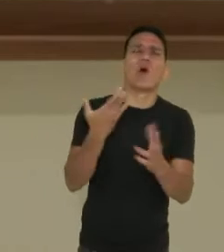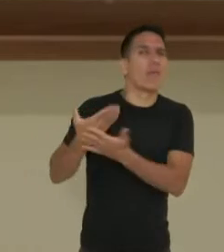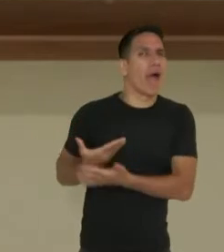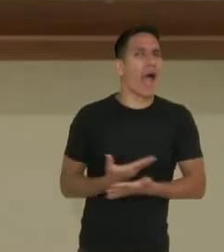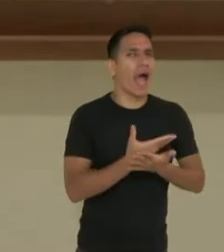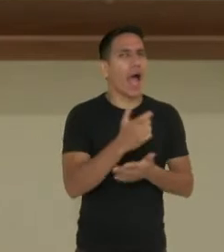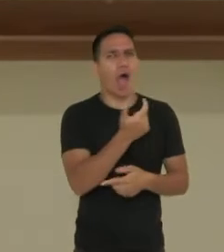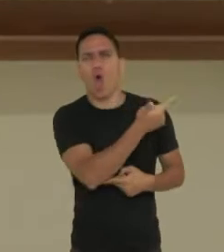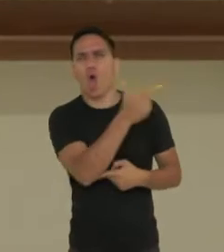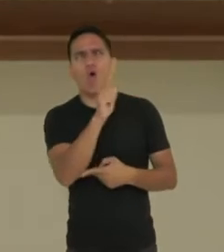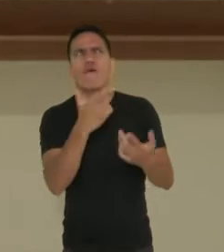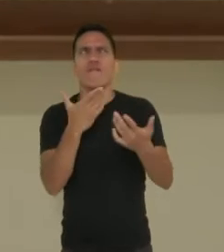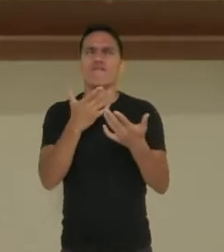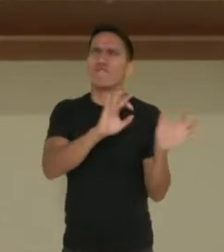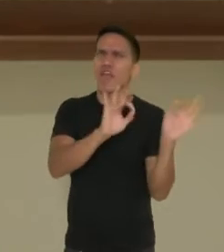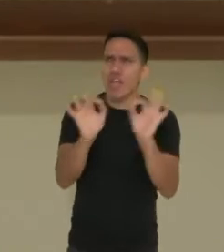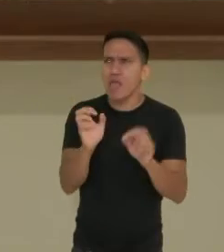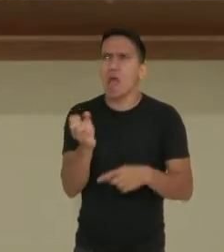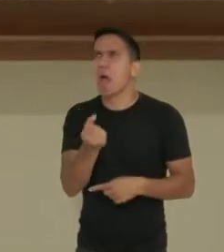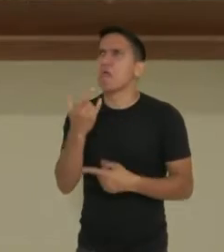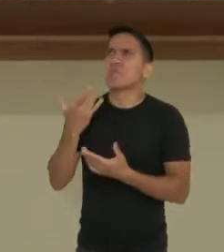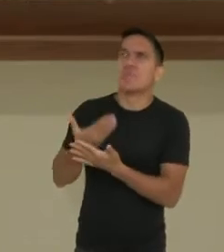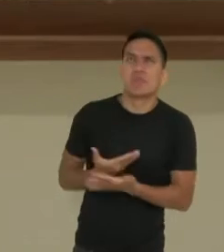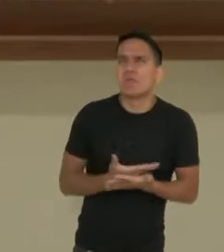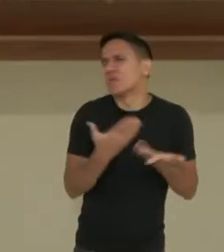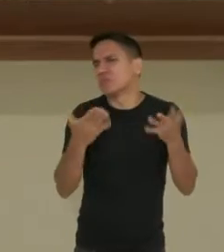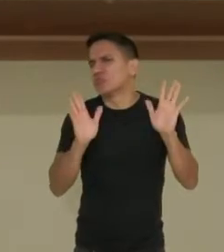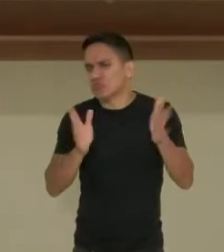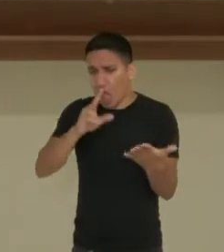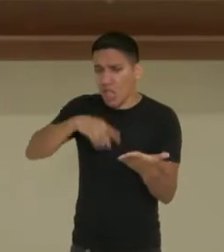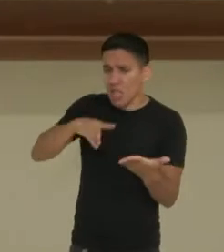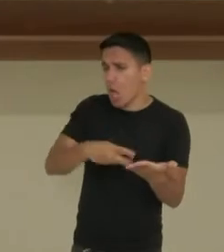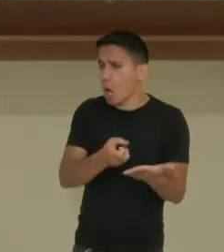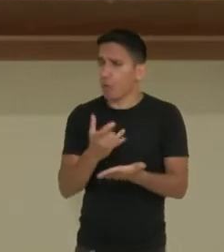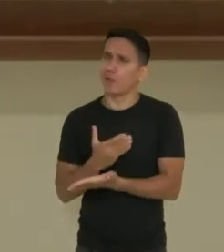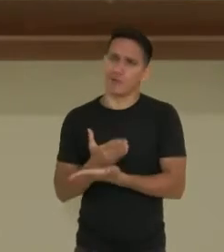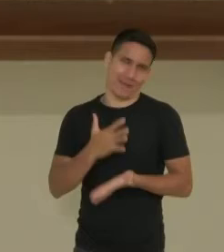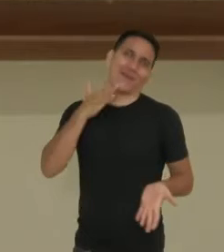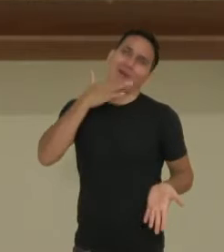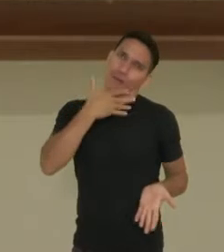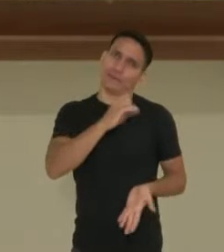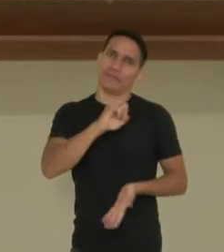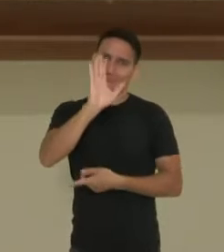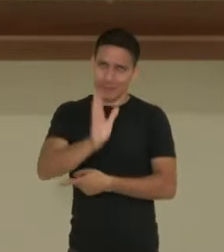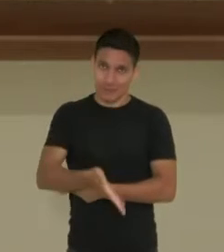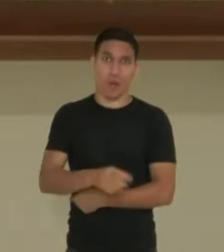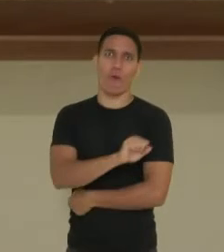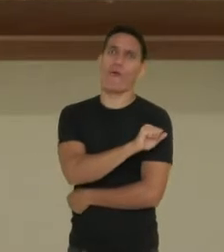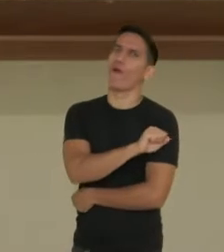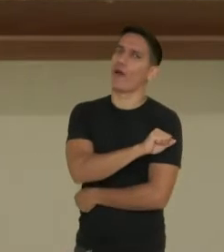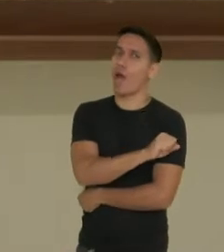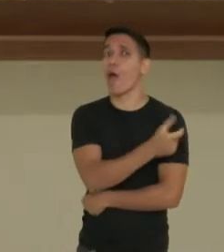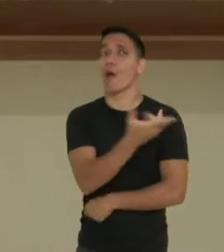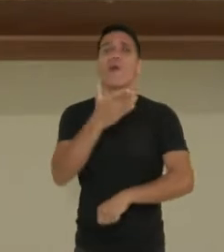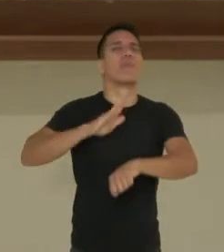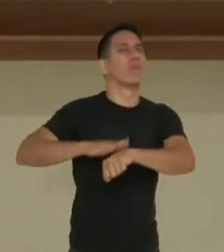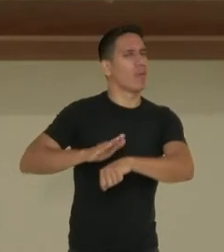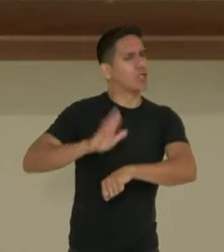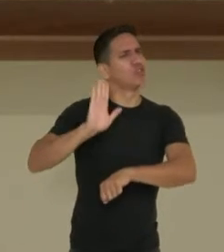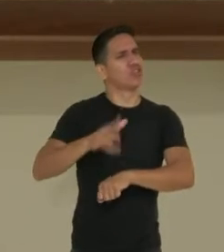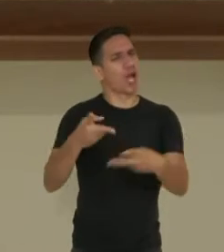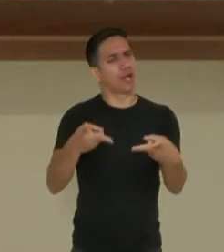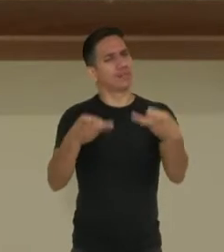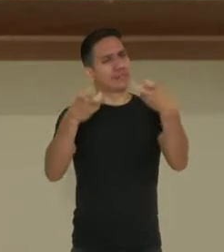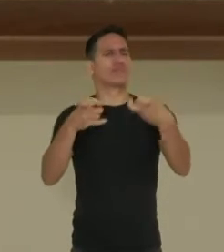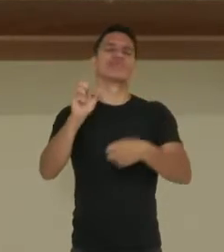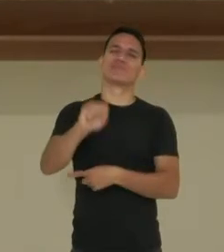algum vídeo, já vi professor falar, já li em algum livro. Claro, né? Você está no 8º ano, em algum momento já ouviu falar.